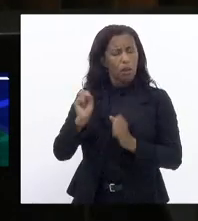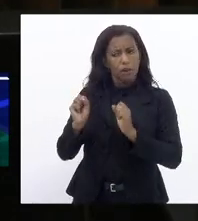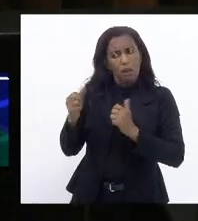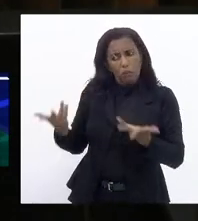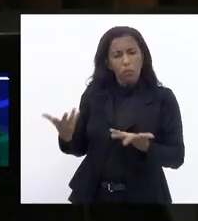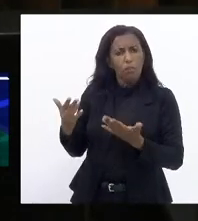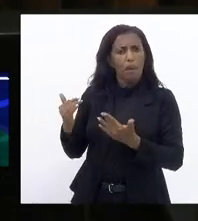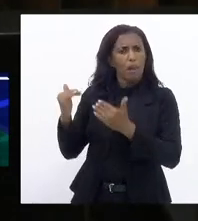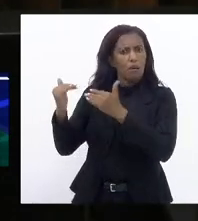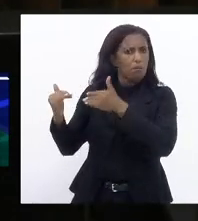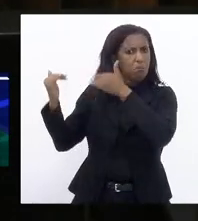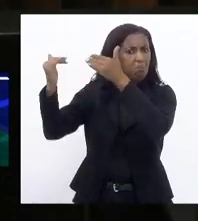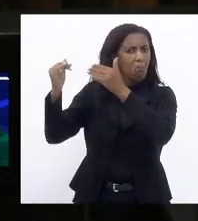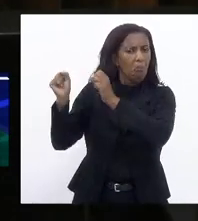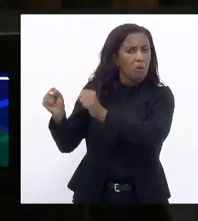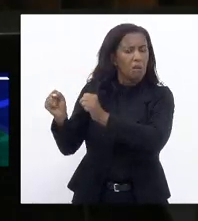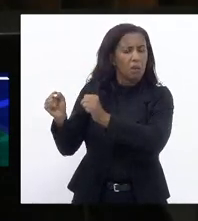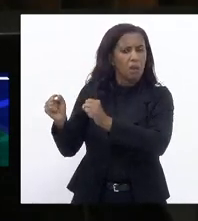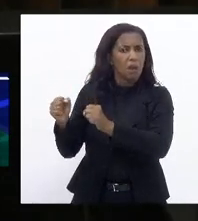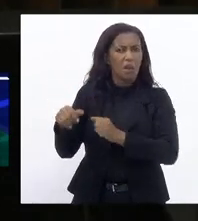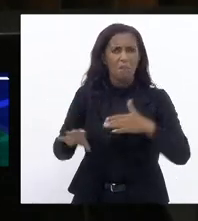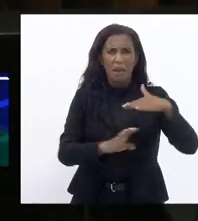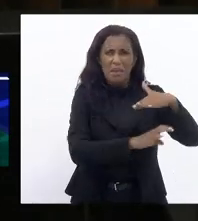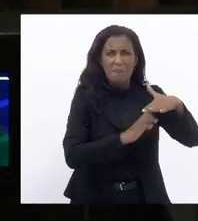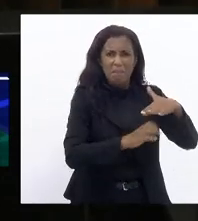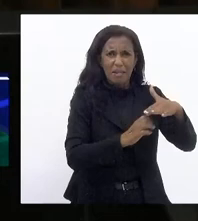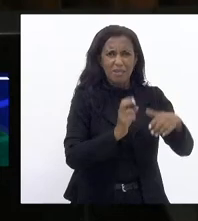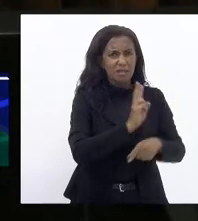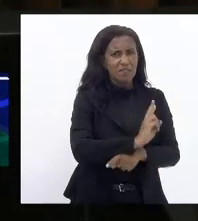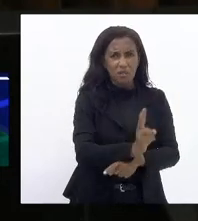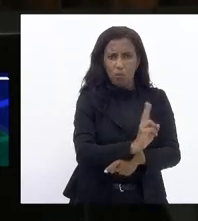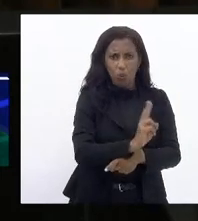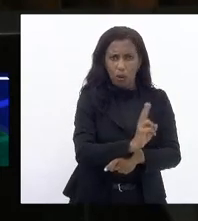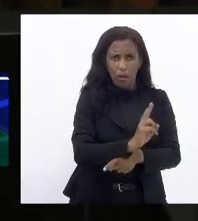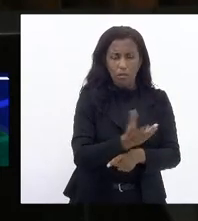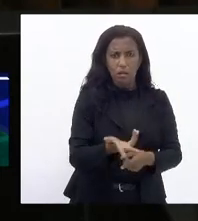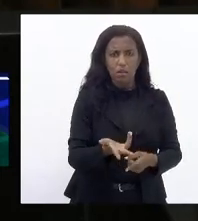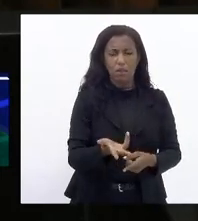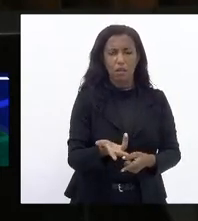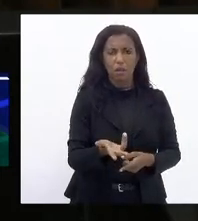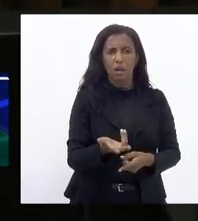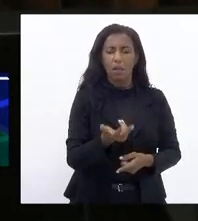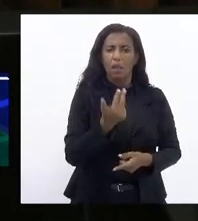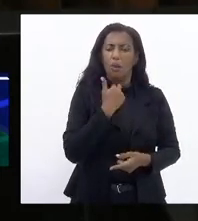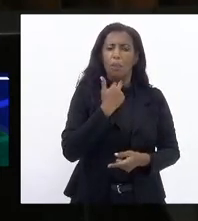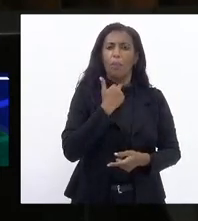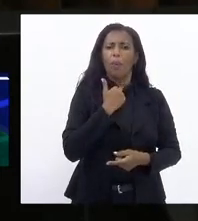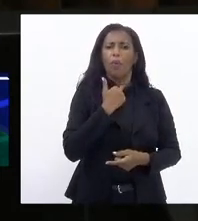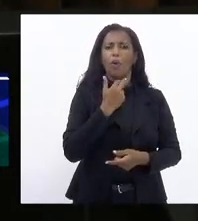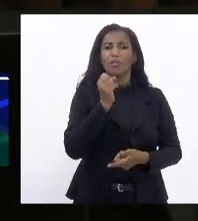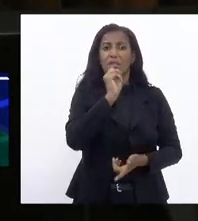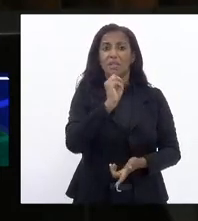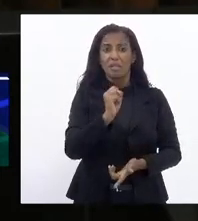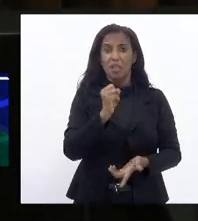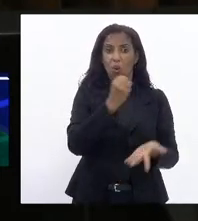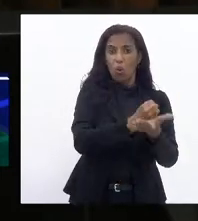gente respeita e reconhece, né? Não essas empresas de segurança. Se a incorporadora, se a empreiteira contratou uma empresa de segurança,